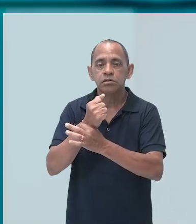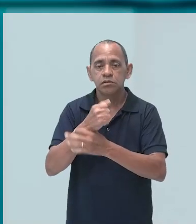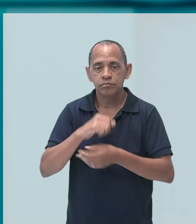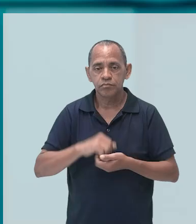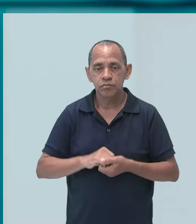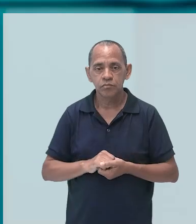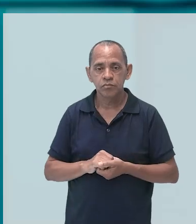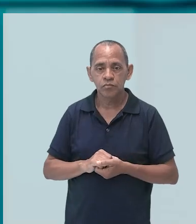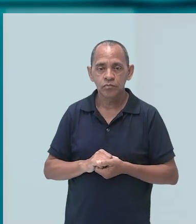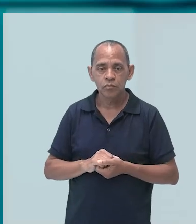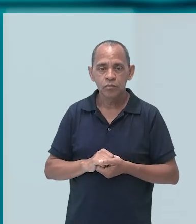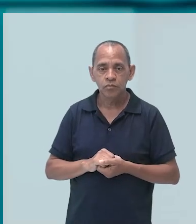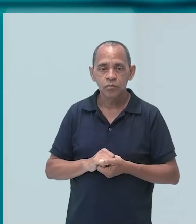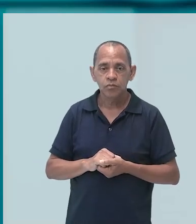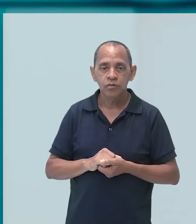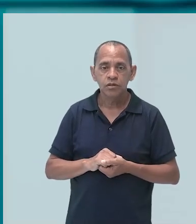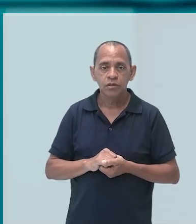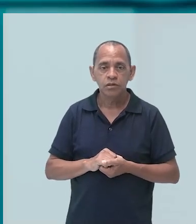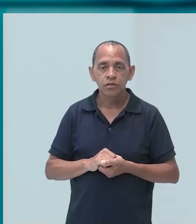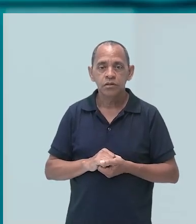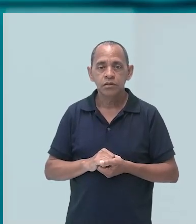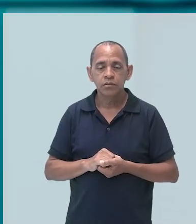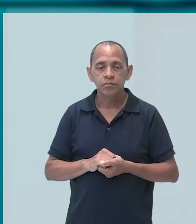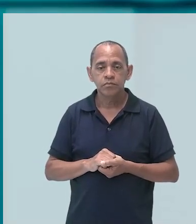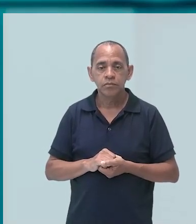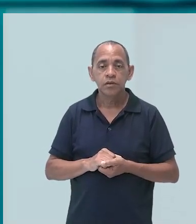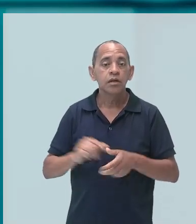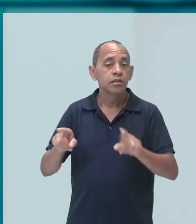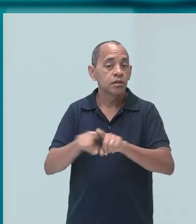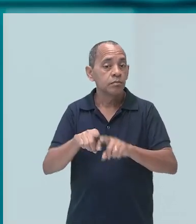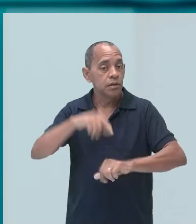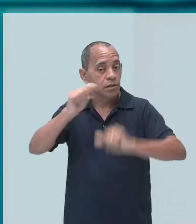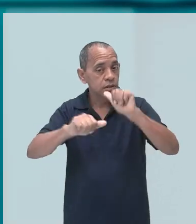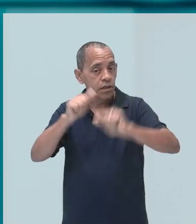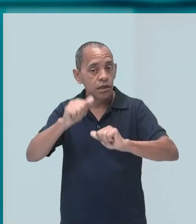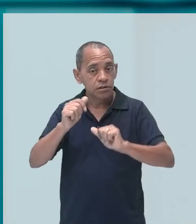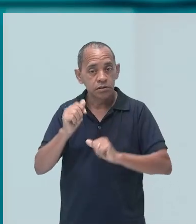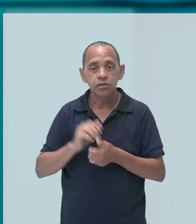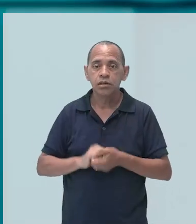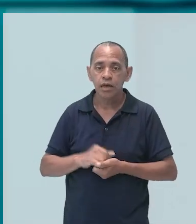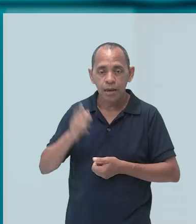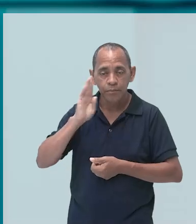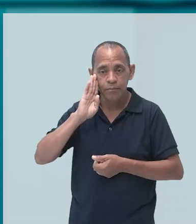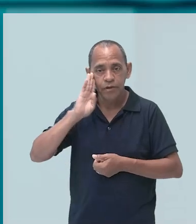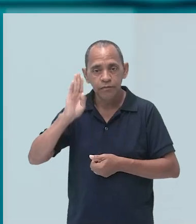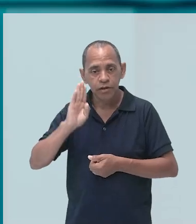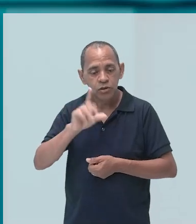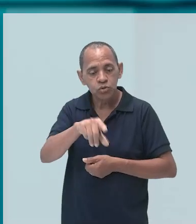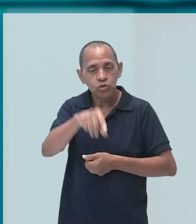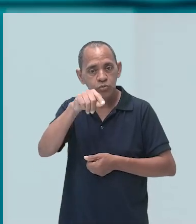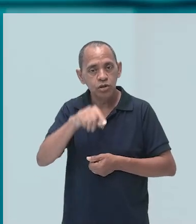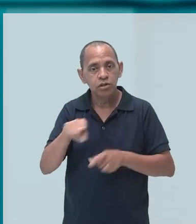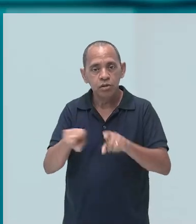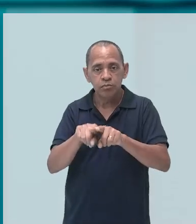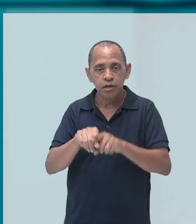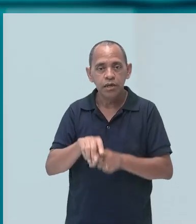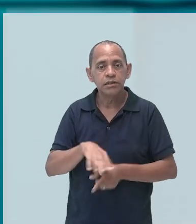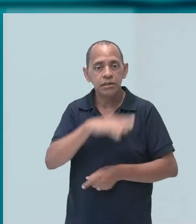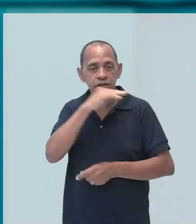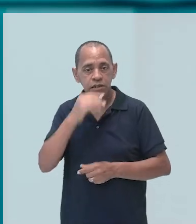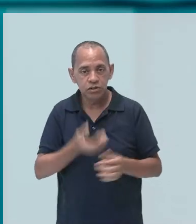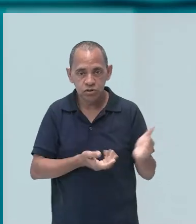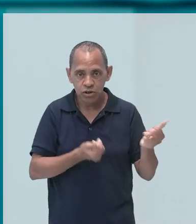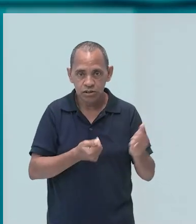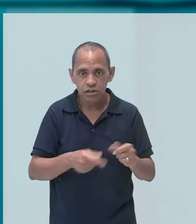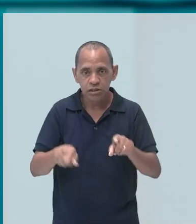da manutenção dos seus direitos, né? Então, tem ali uma preferência no recebimento, vamos